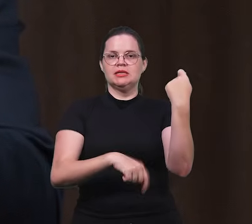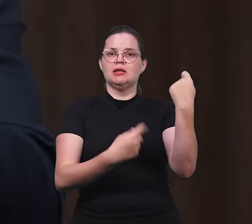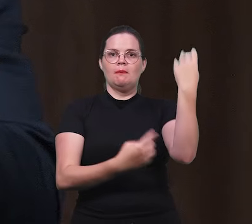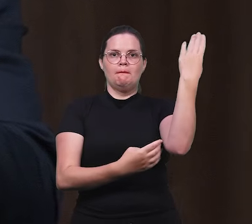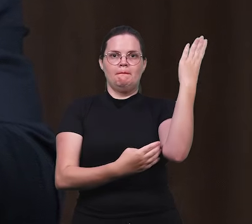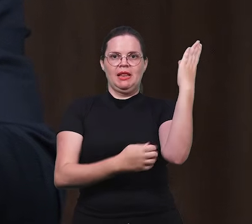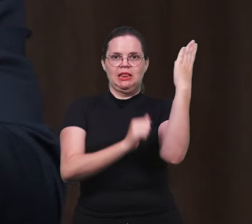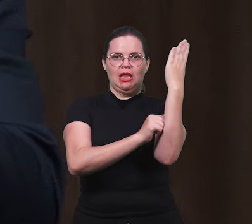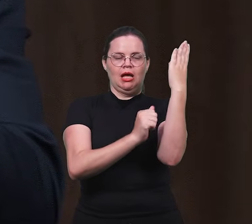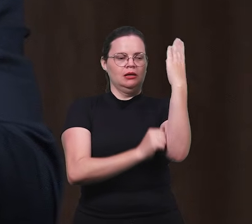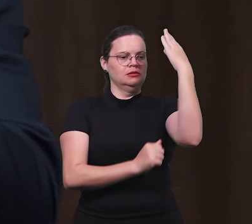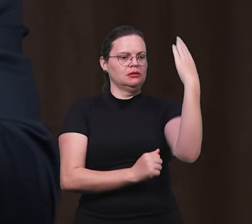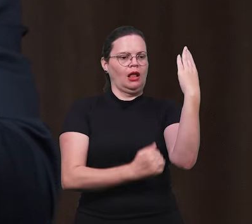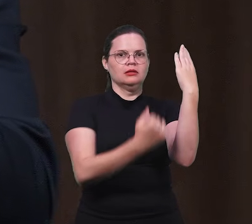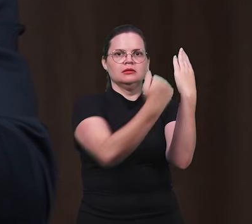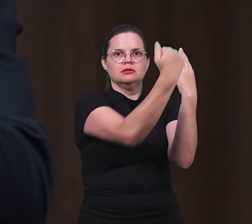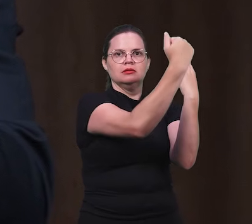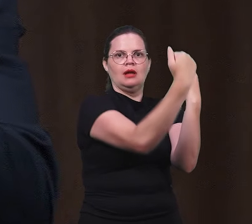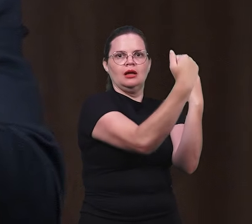colocando as estacas,